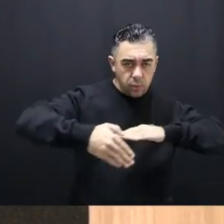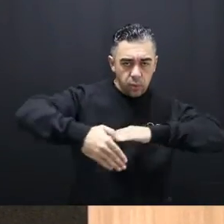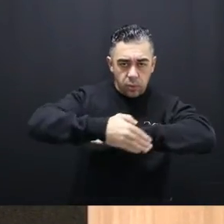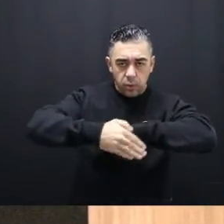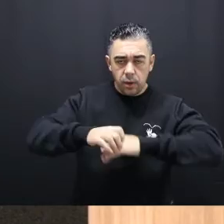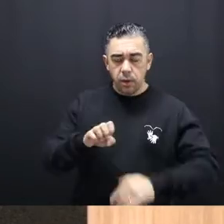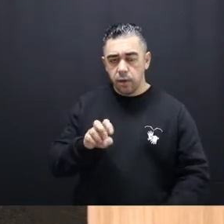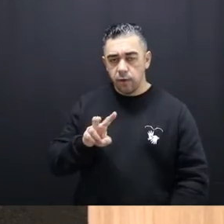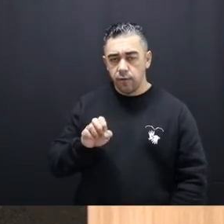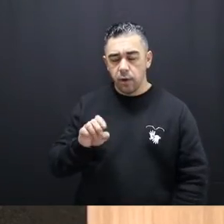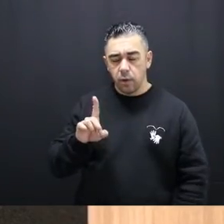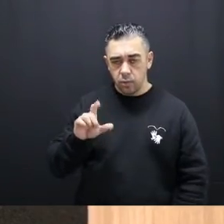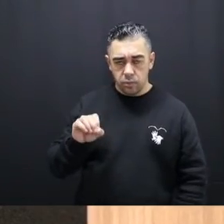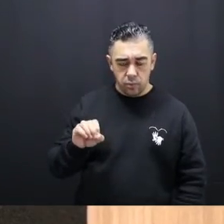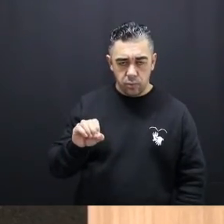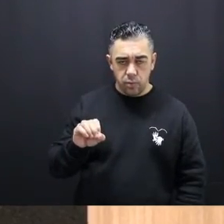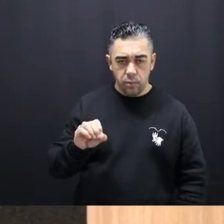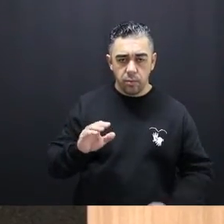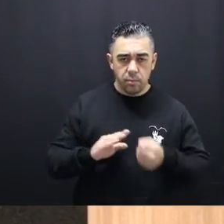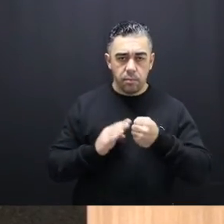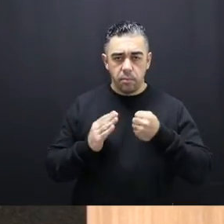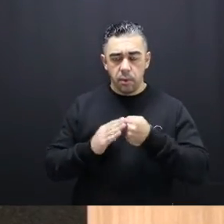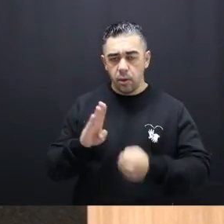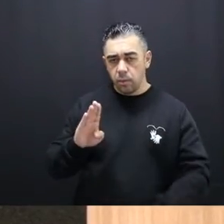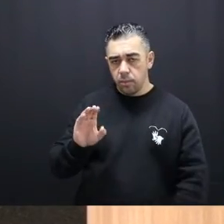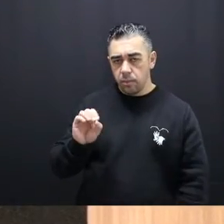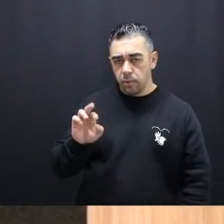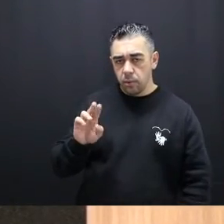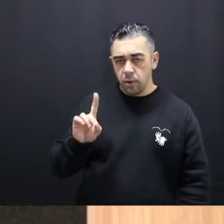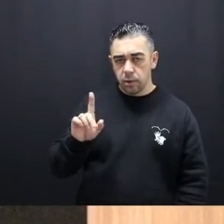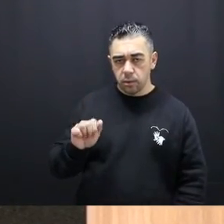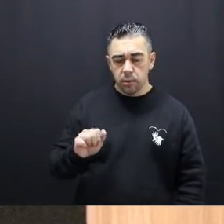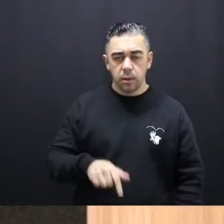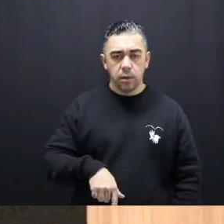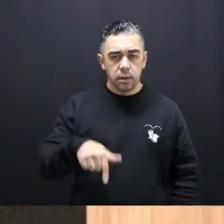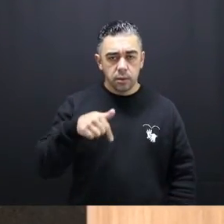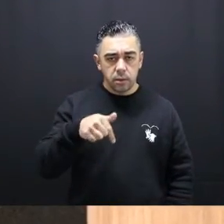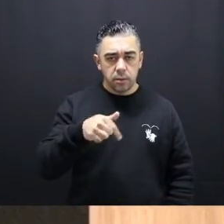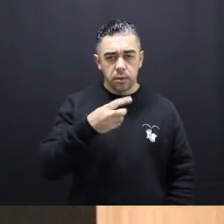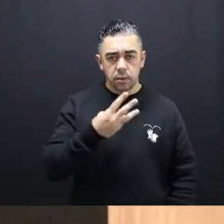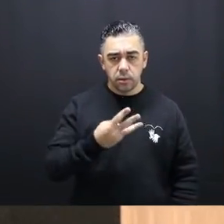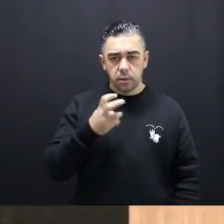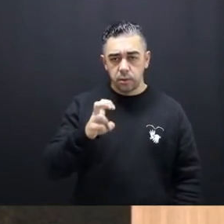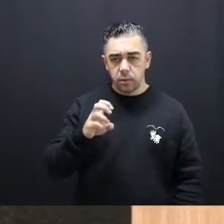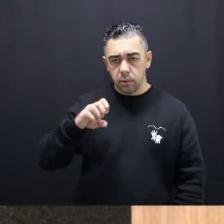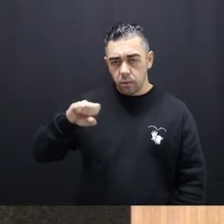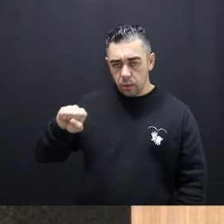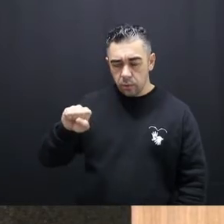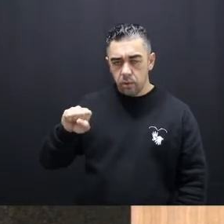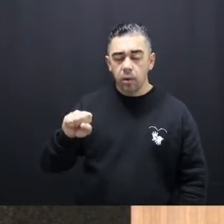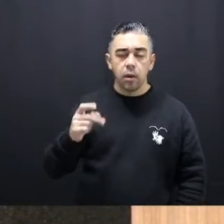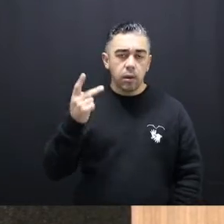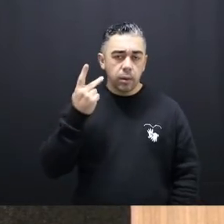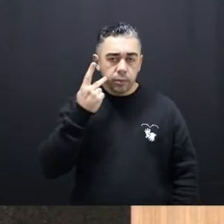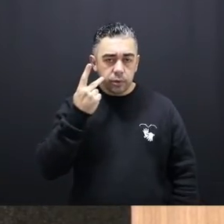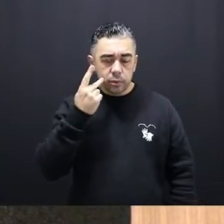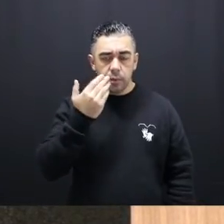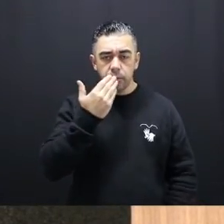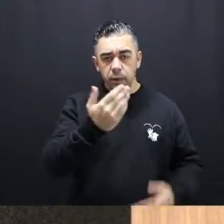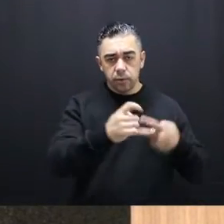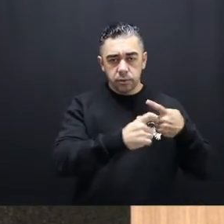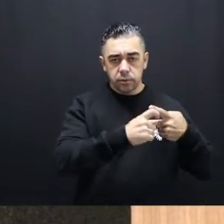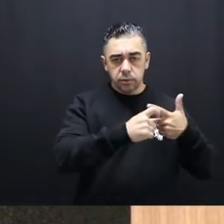Evaldo mileski no bairro borda do campo indicação 7.358 do vereador José Possebon o